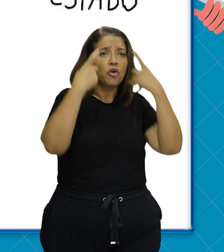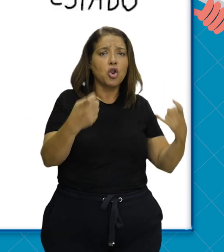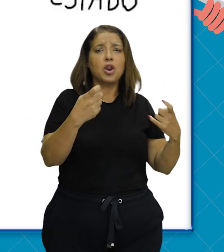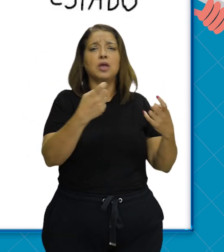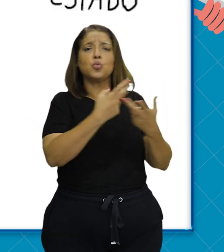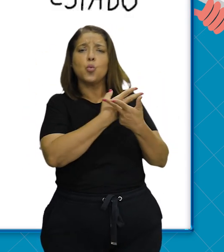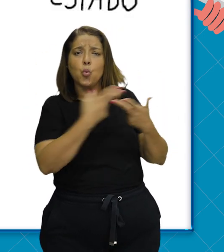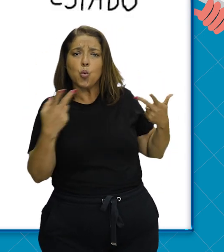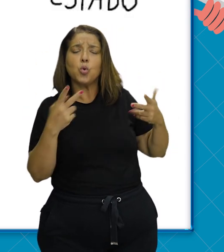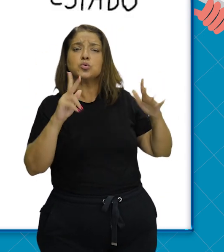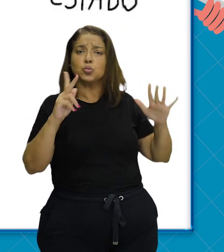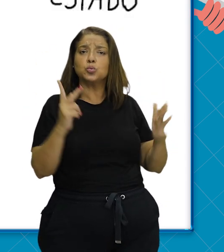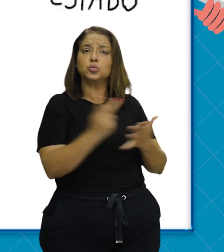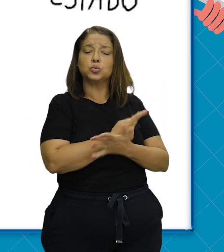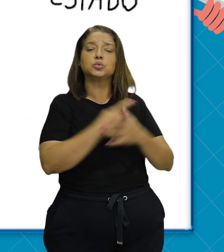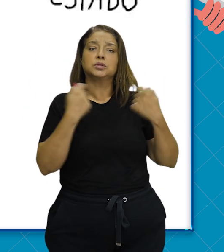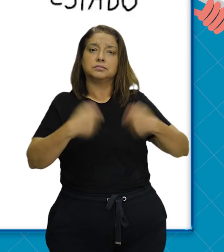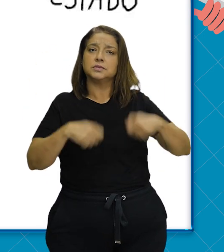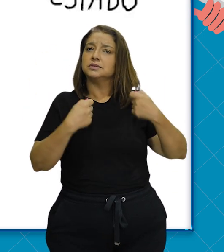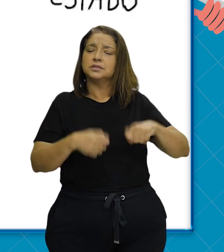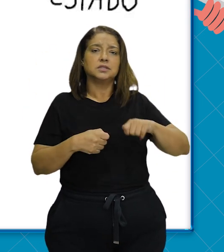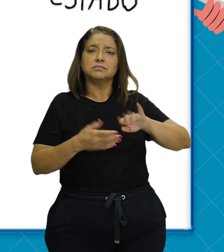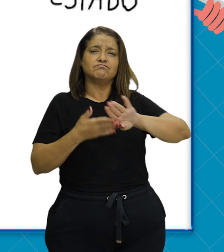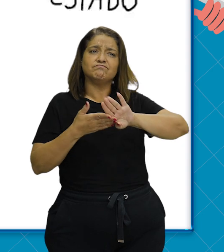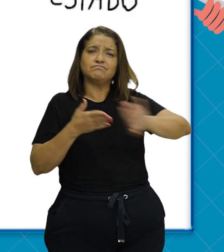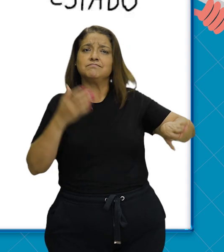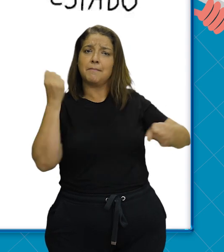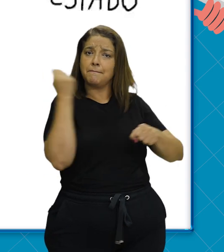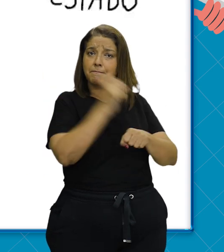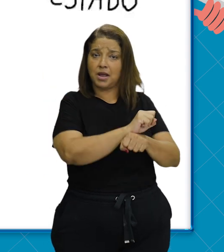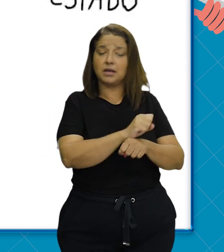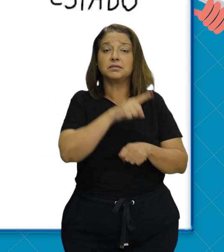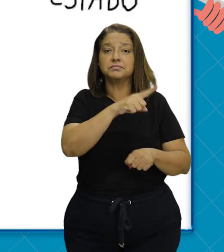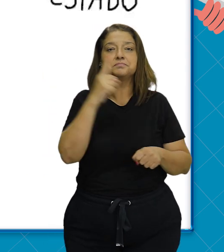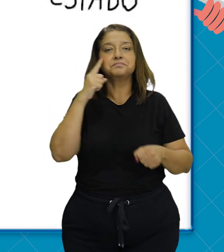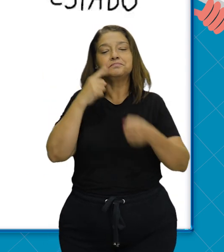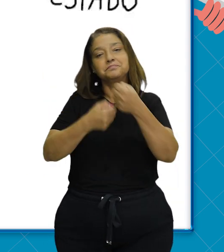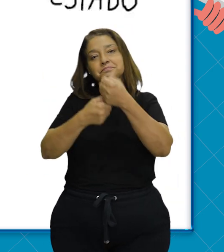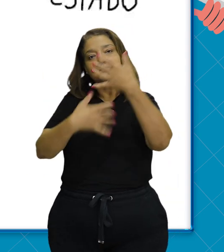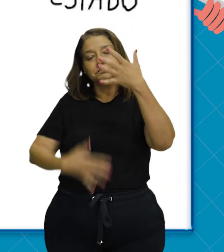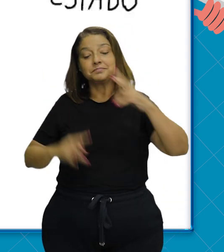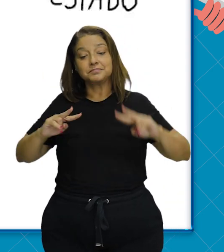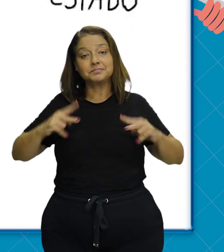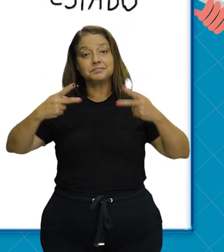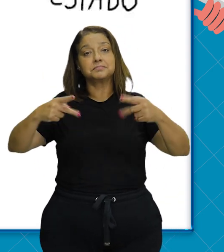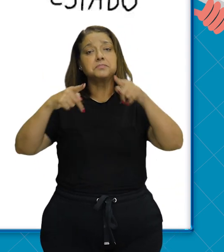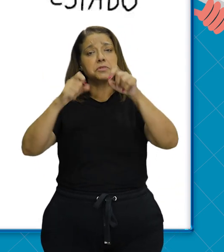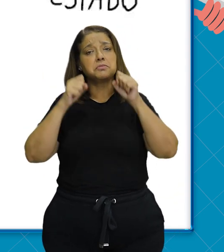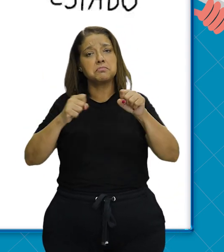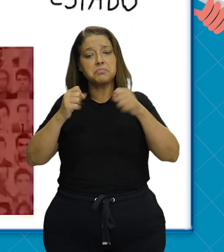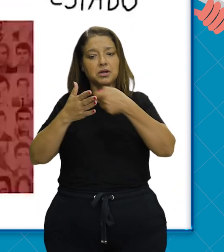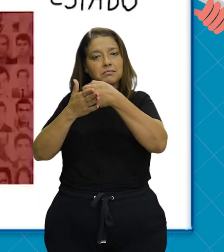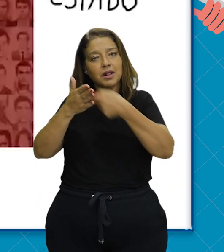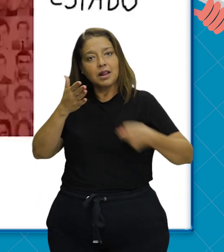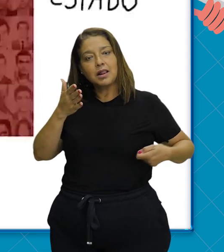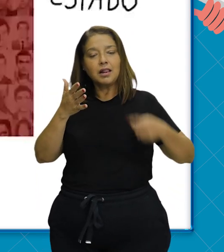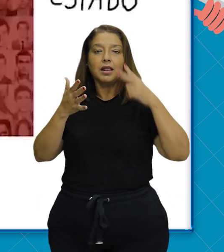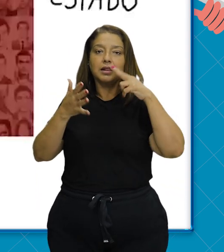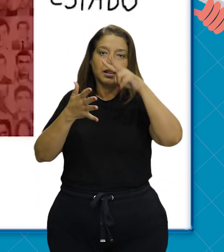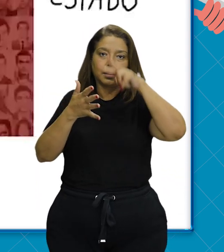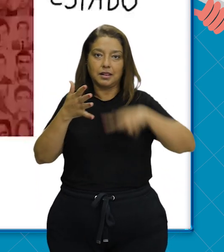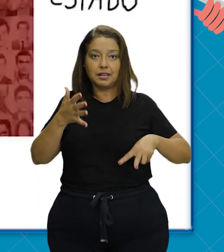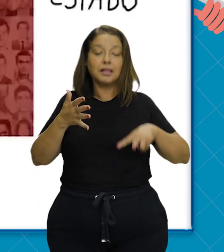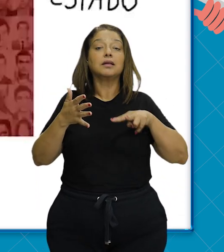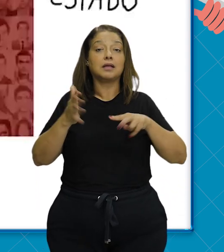violência, de ambos os lados, devem ser repudiadas. Na descrição, eu deixei o link para que você leia o relatório da Comissão Nacional